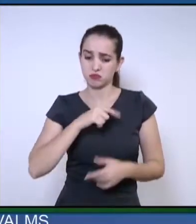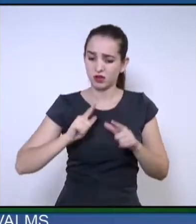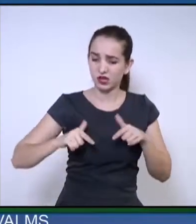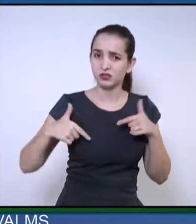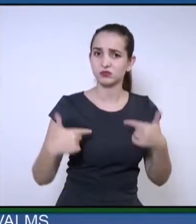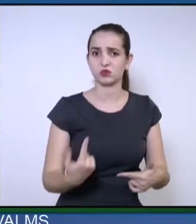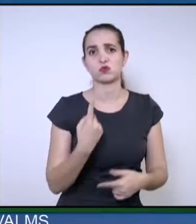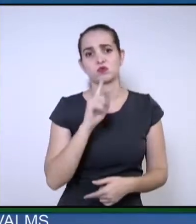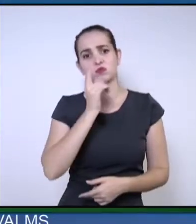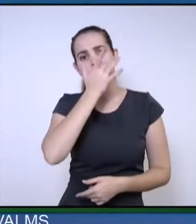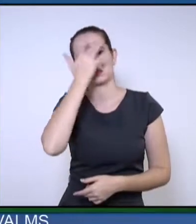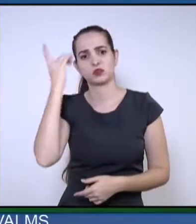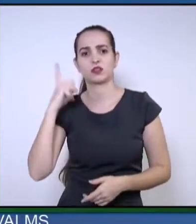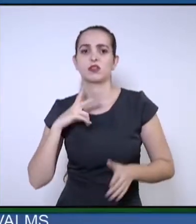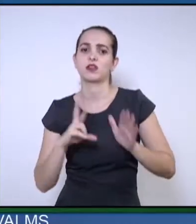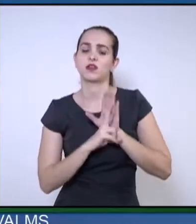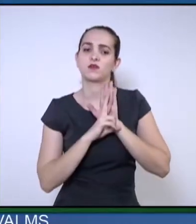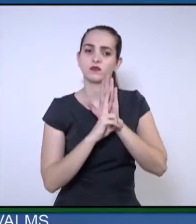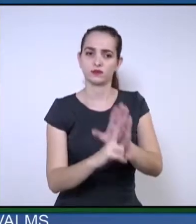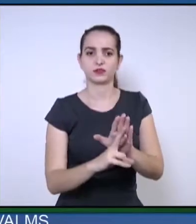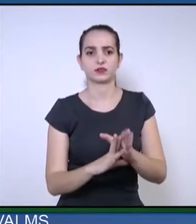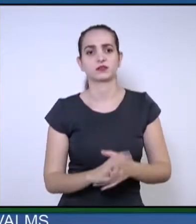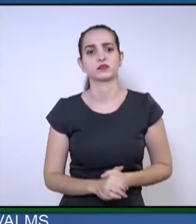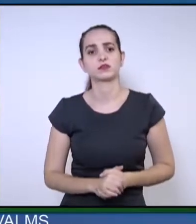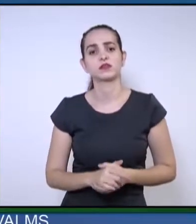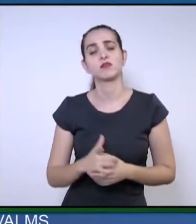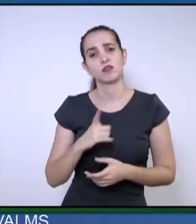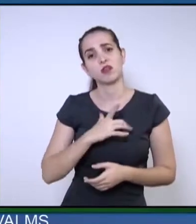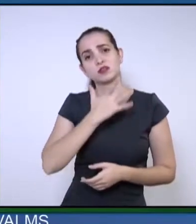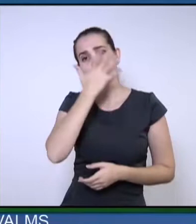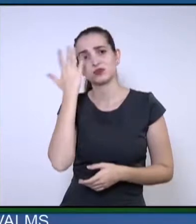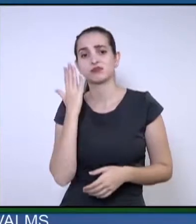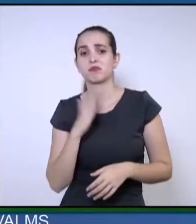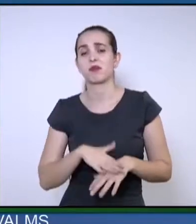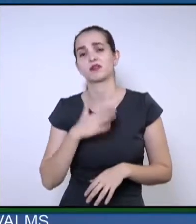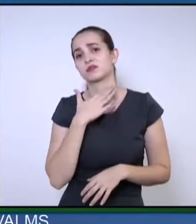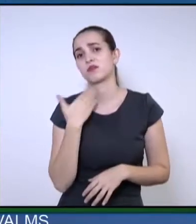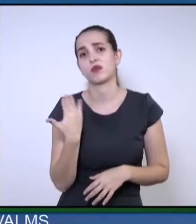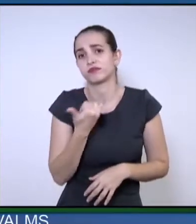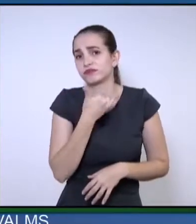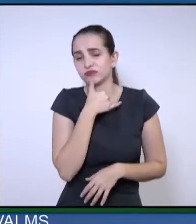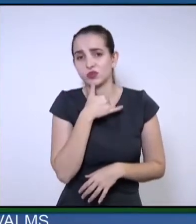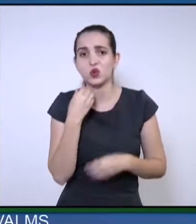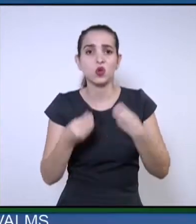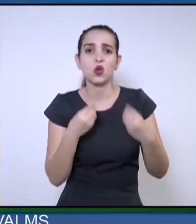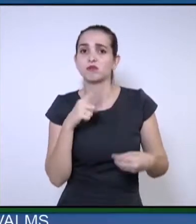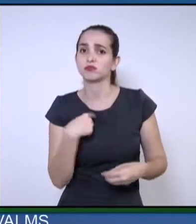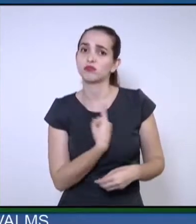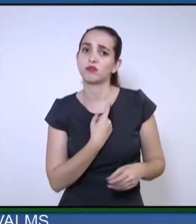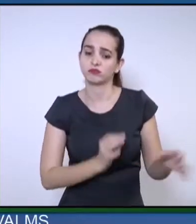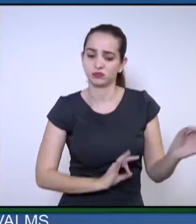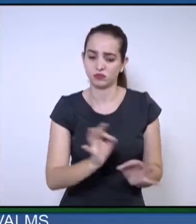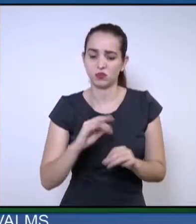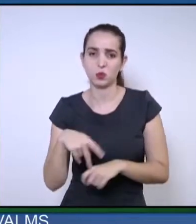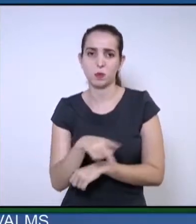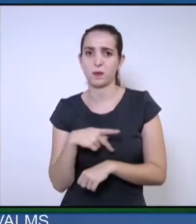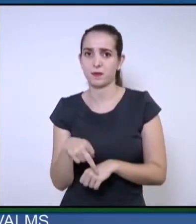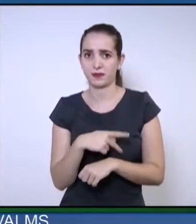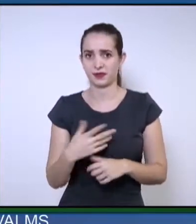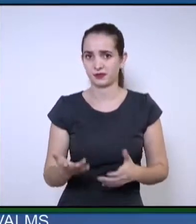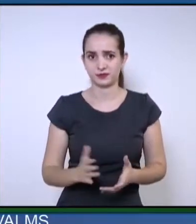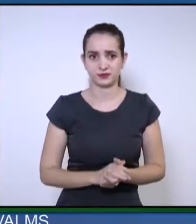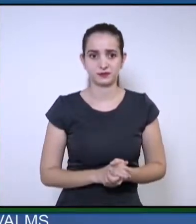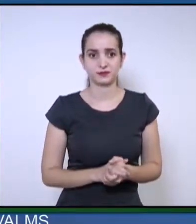lutadora, uma pessoa que é uma referência. Esses são os que morrem, infelizmente. Como que nós consertamos um país dessa